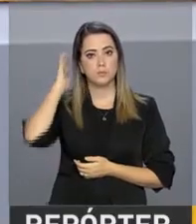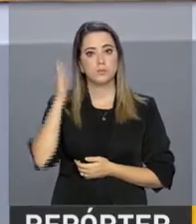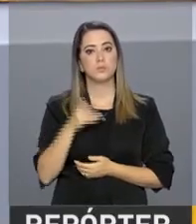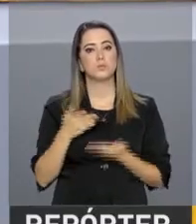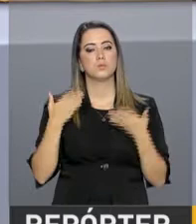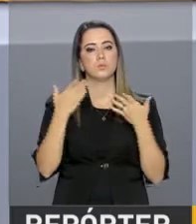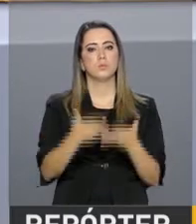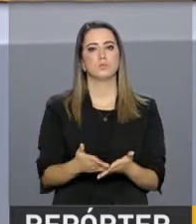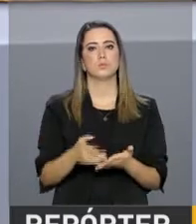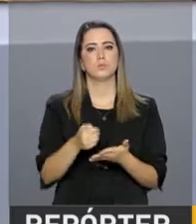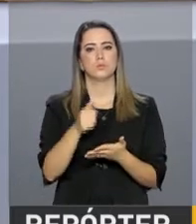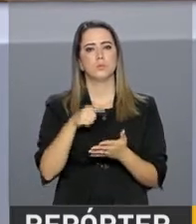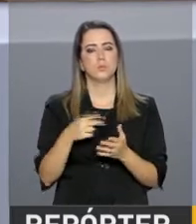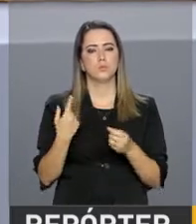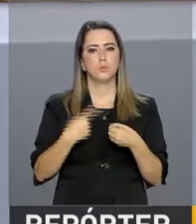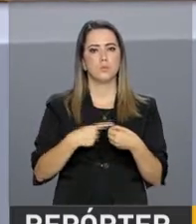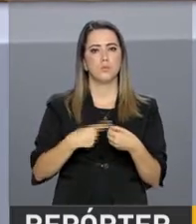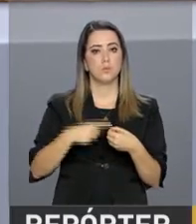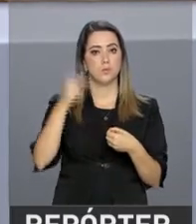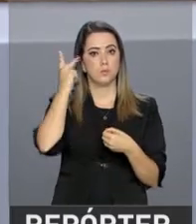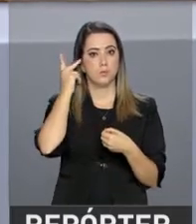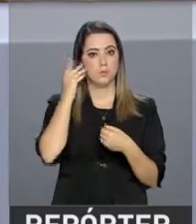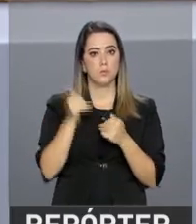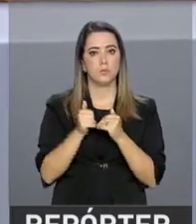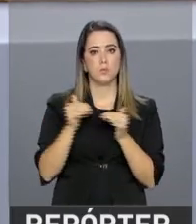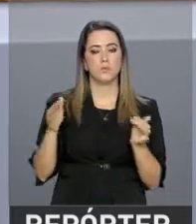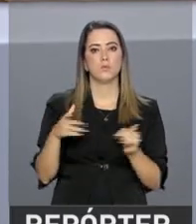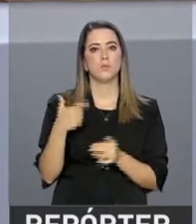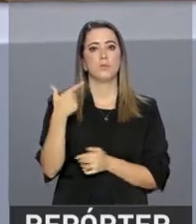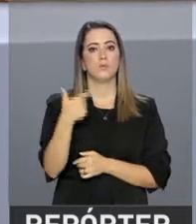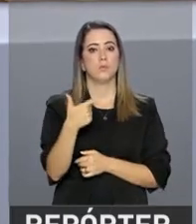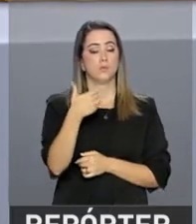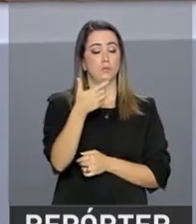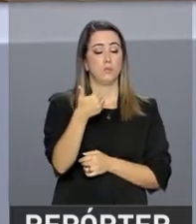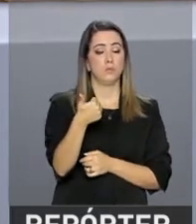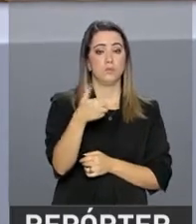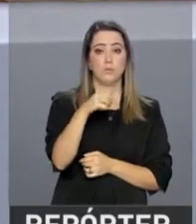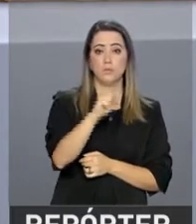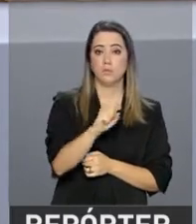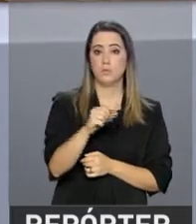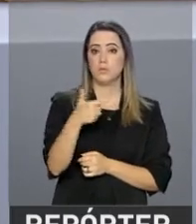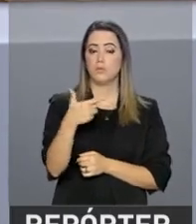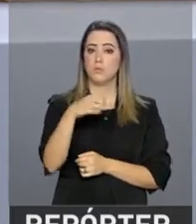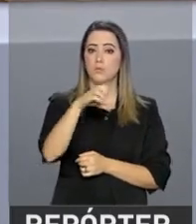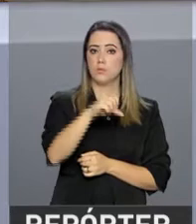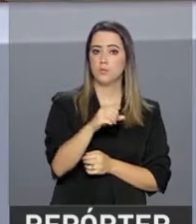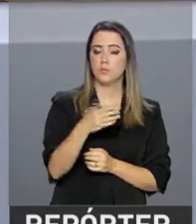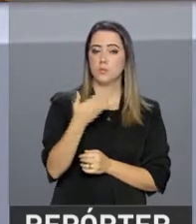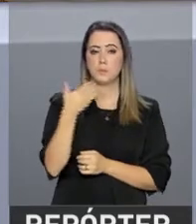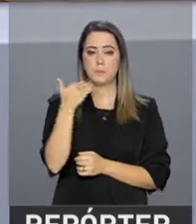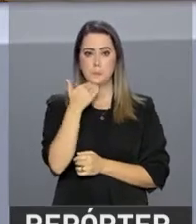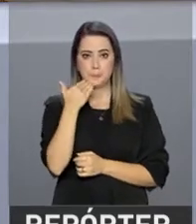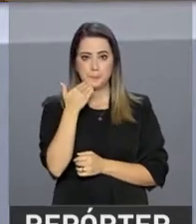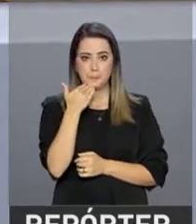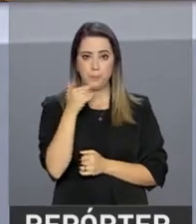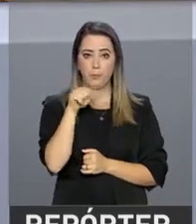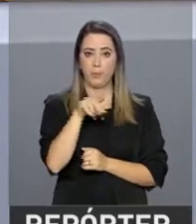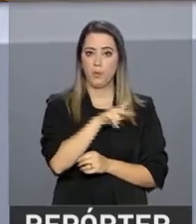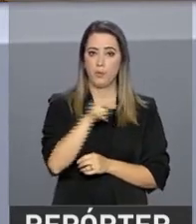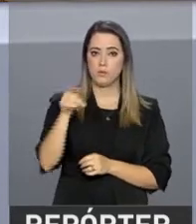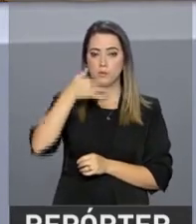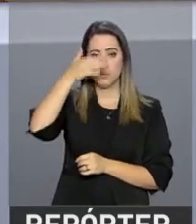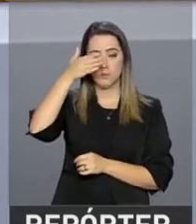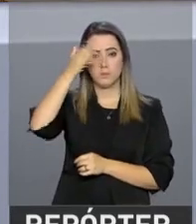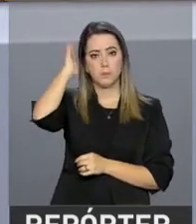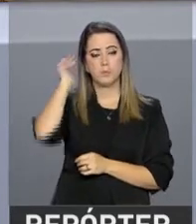temer participou agora há pouco em ribeirão preto da abertura da safra 2018/2019 da cana de açúcar no evento o